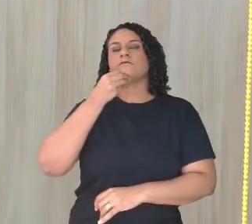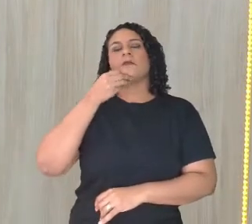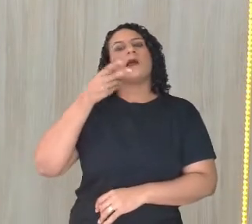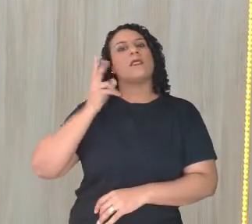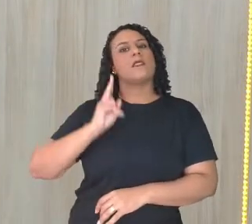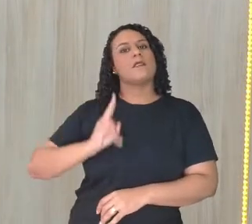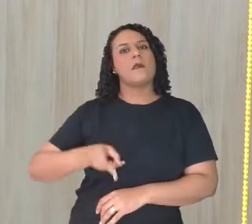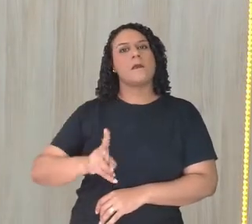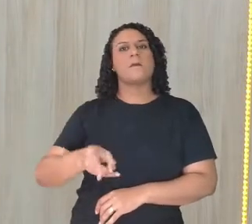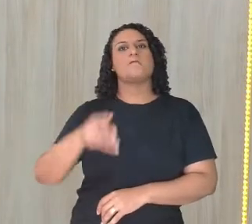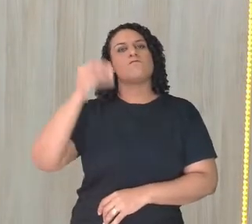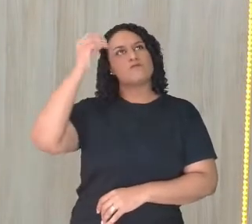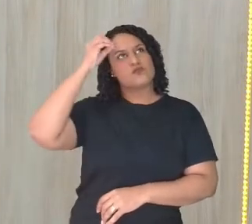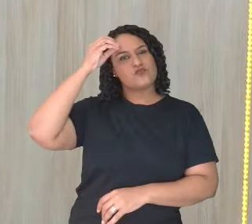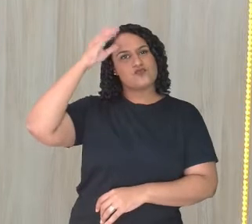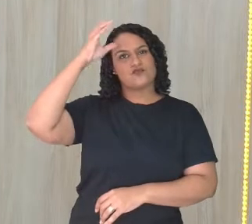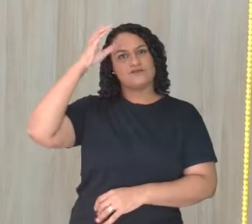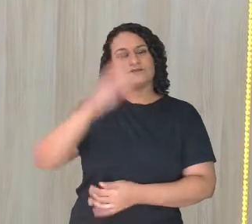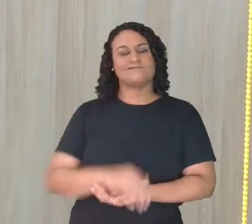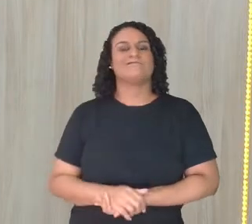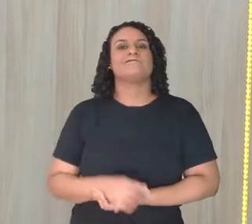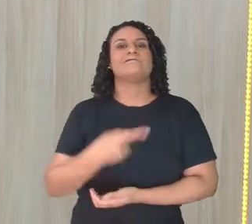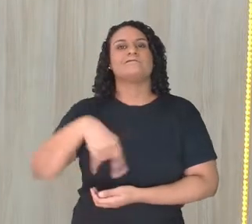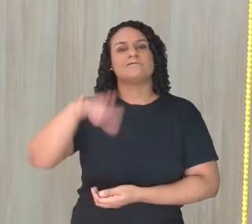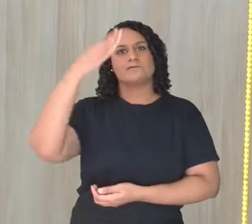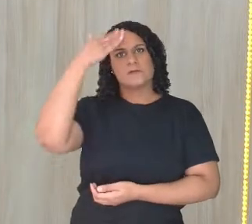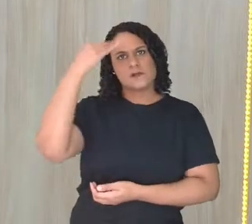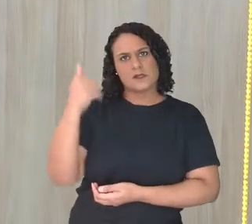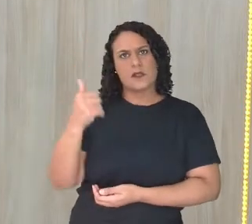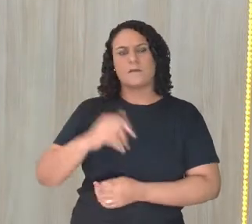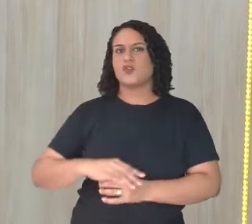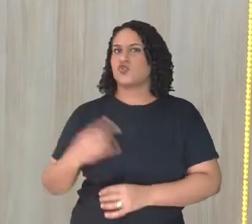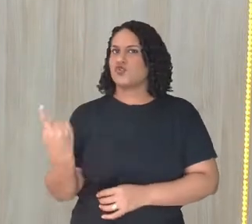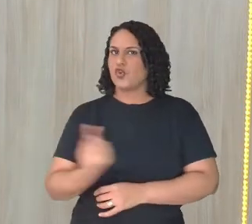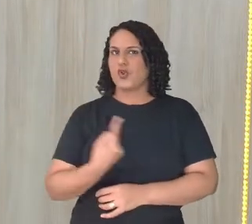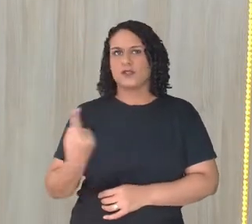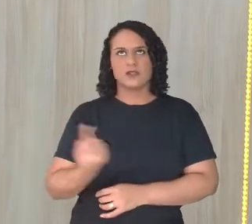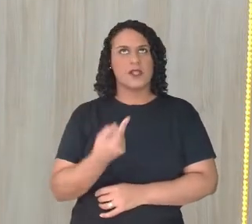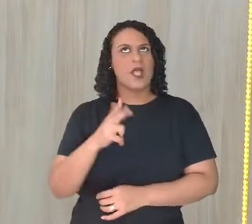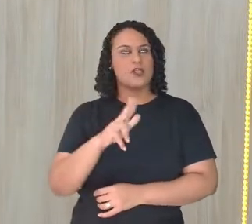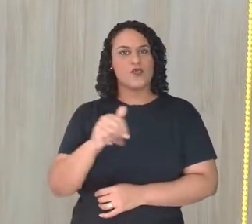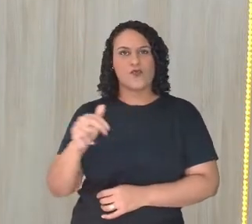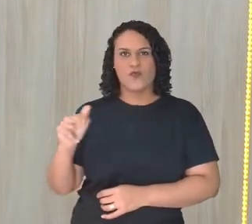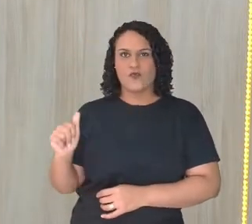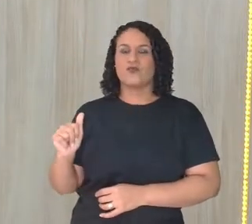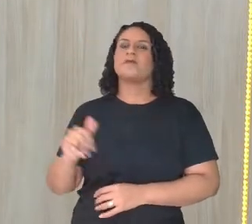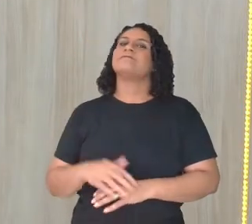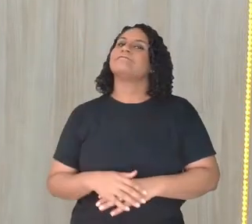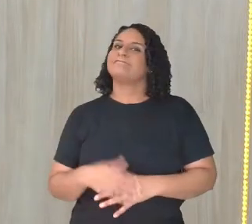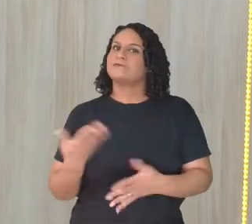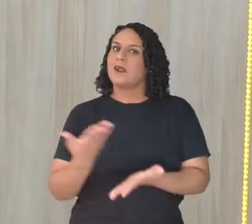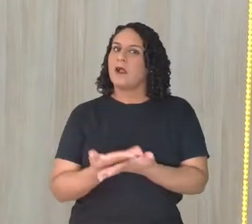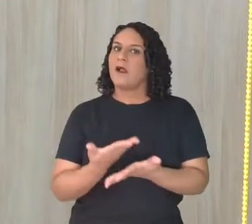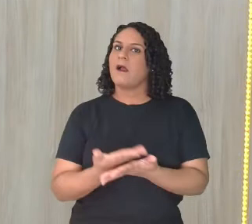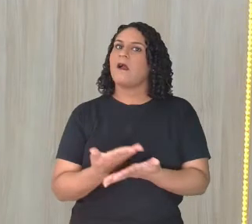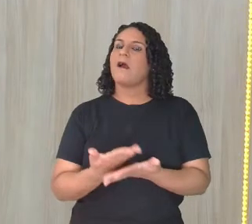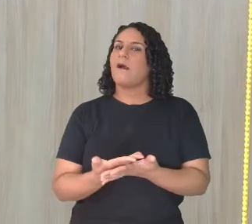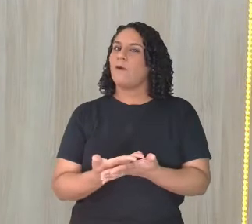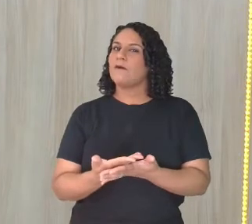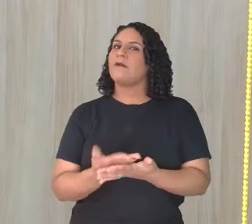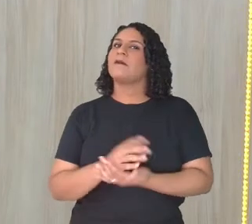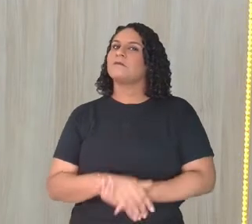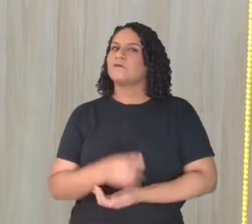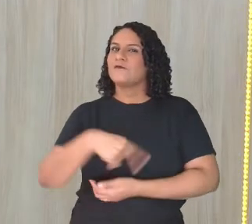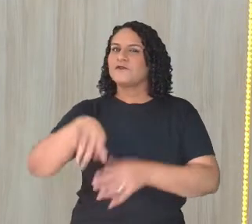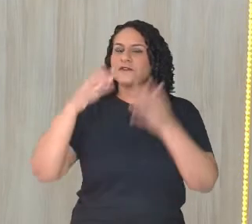mais. Vocês sabem que eu nunca estou só, não é? Para que essa aula chegue até você, existe uma equipe